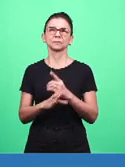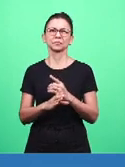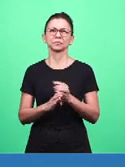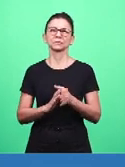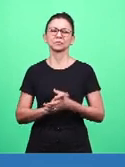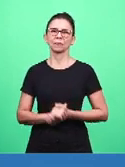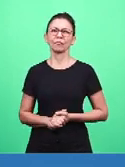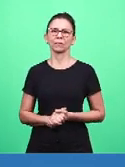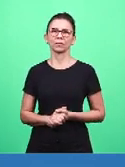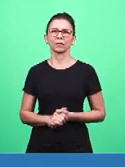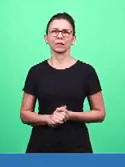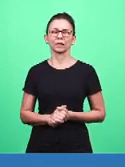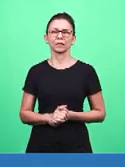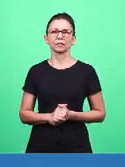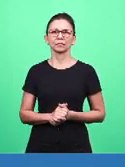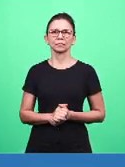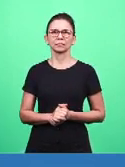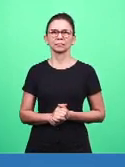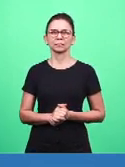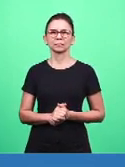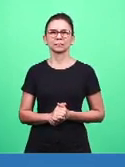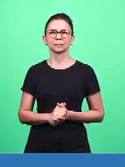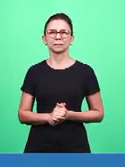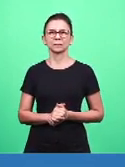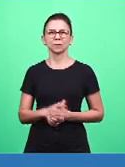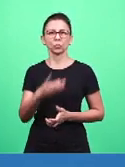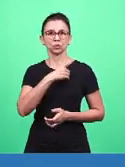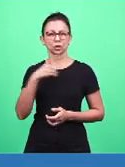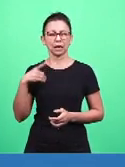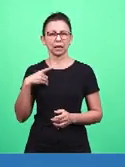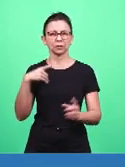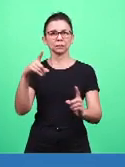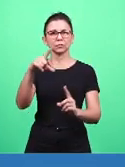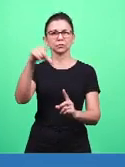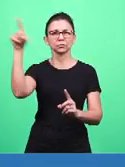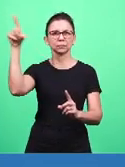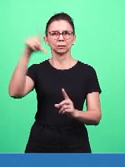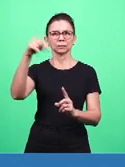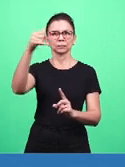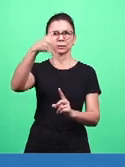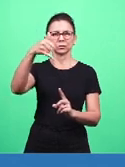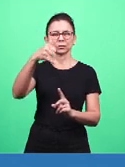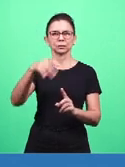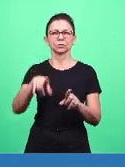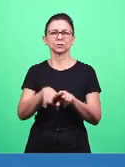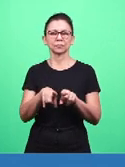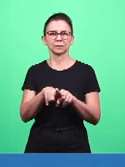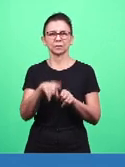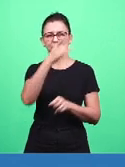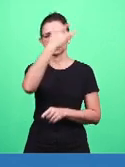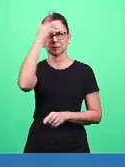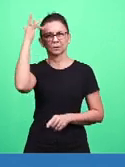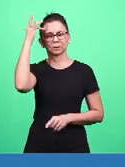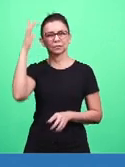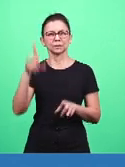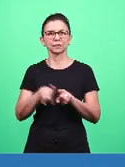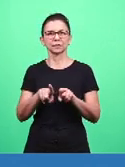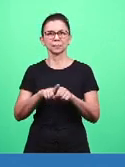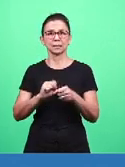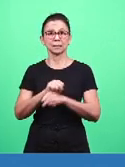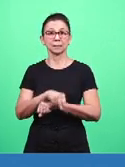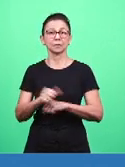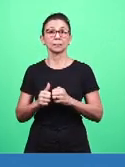norte da Itália. Também um mini seminário foi realizado na igreja do bairro Fragoso, na região de Piabetá, no Rio de